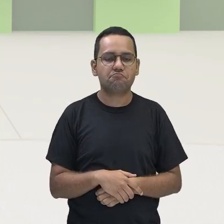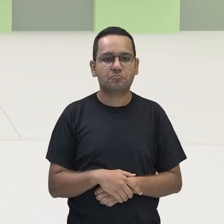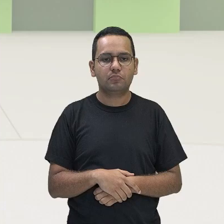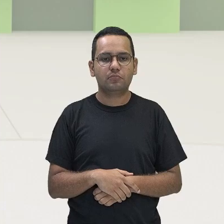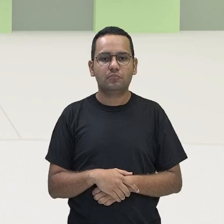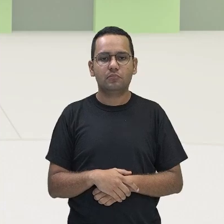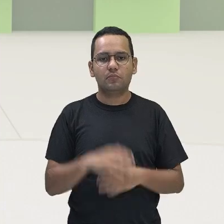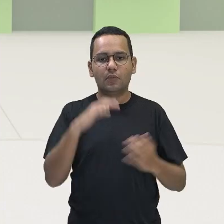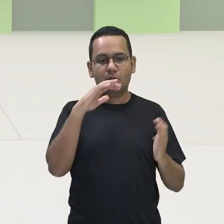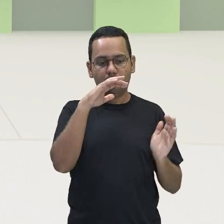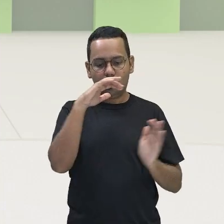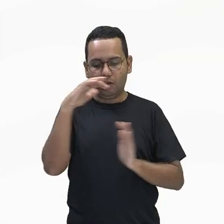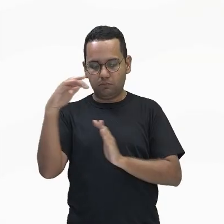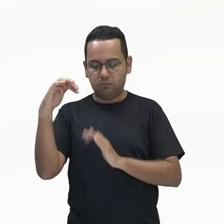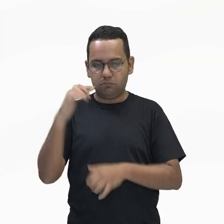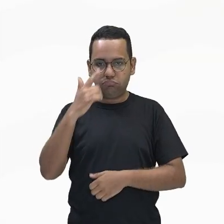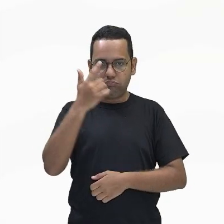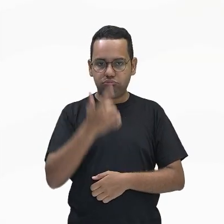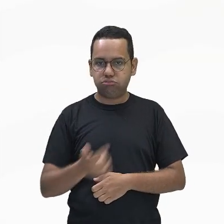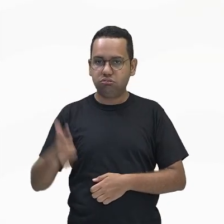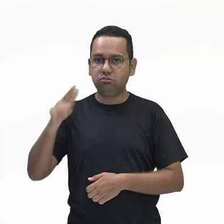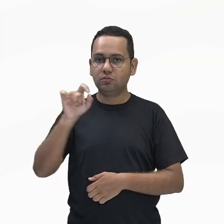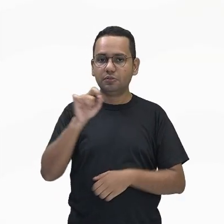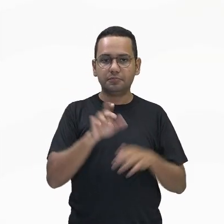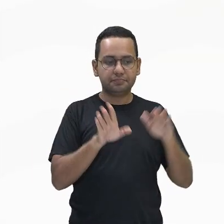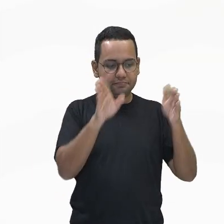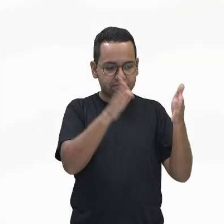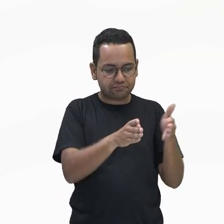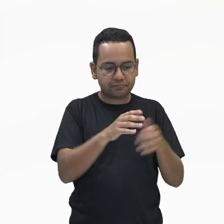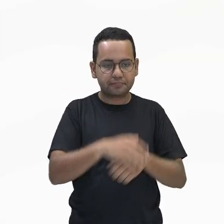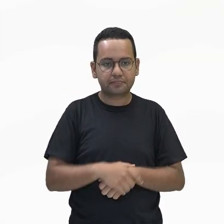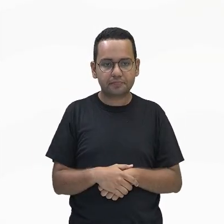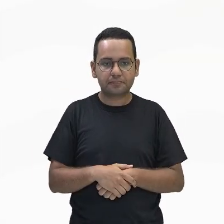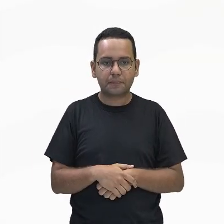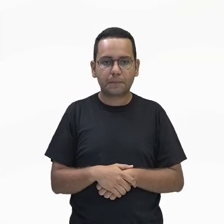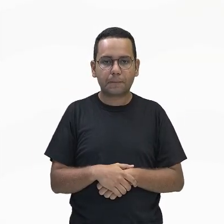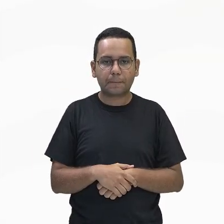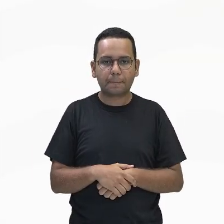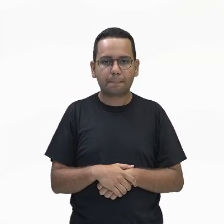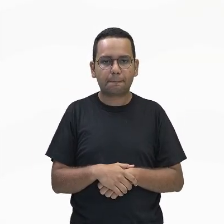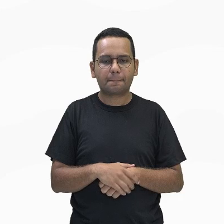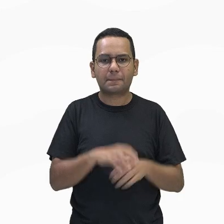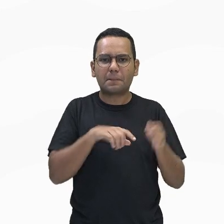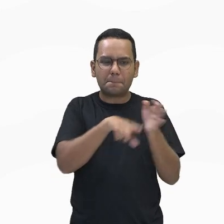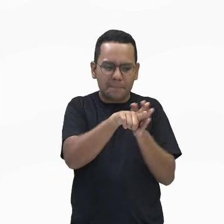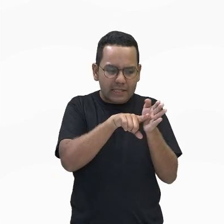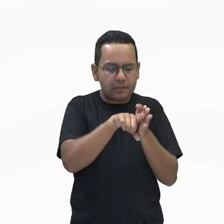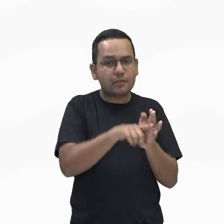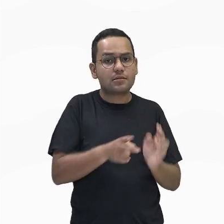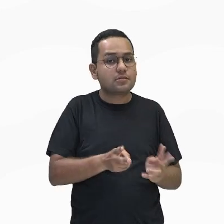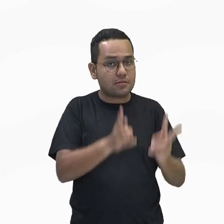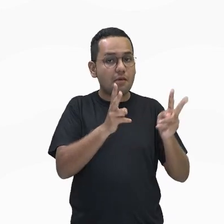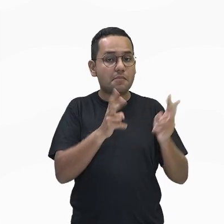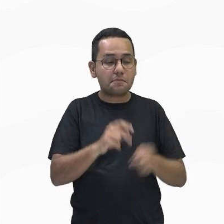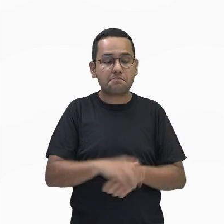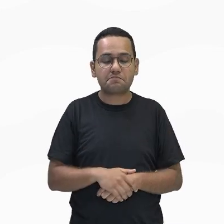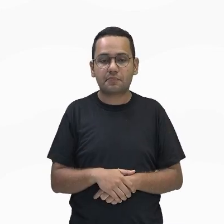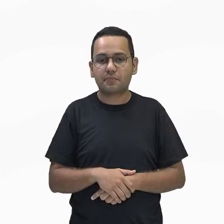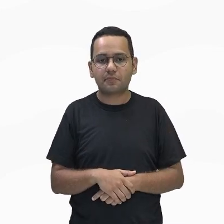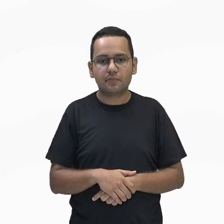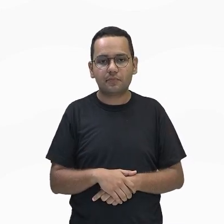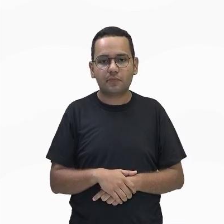O próximo aí que nós temos é persistência na pesquisa. Então, a